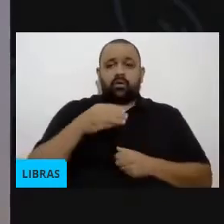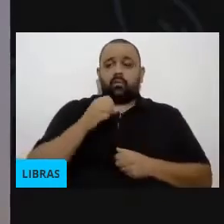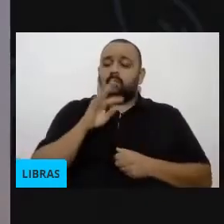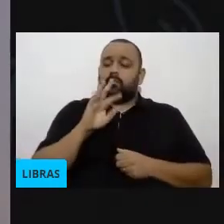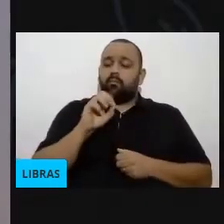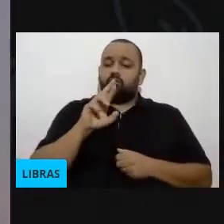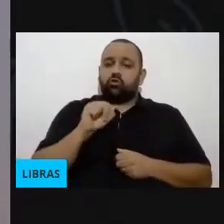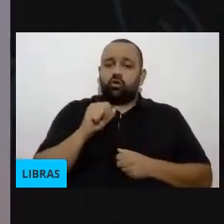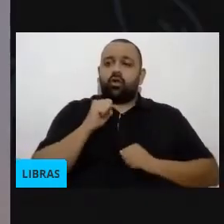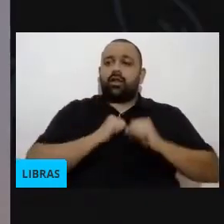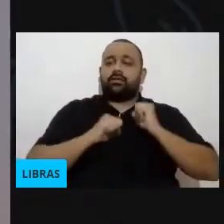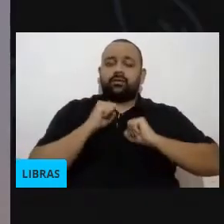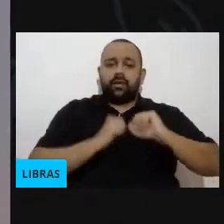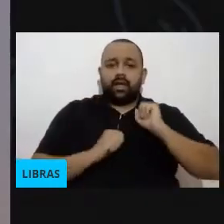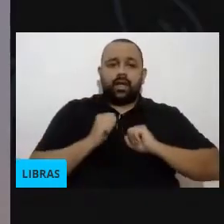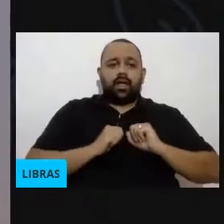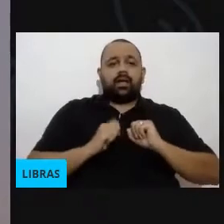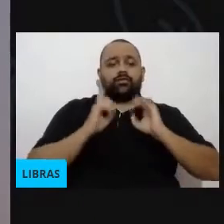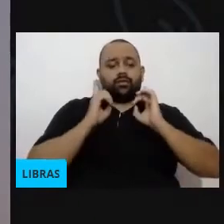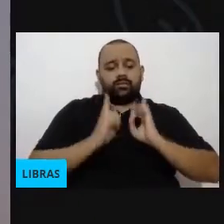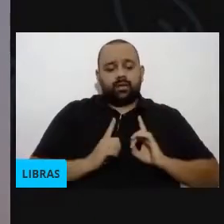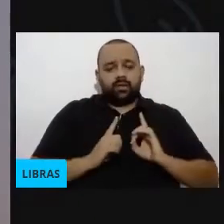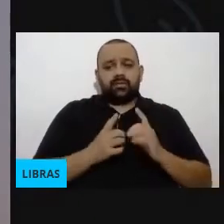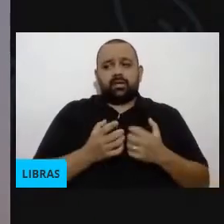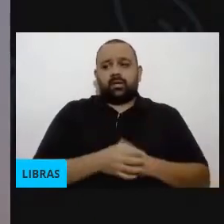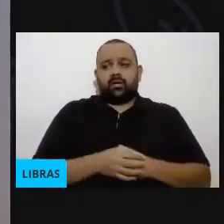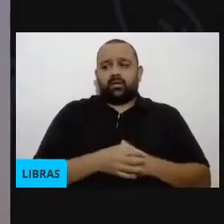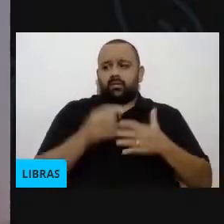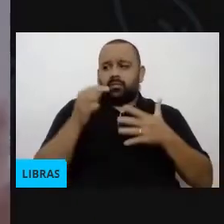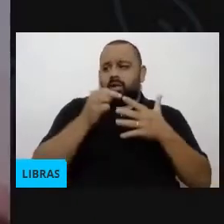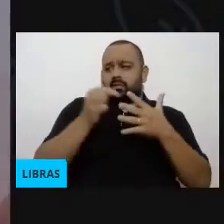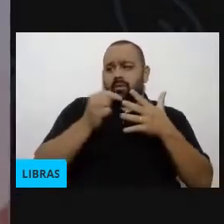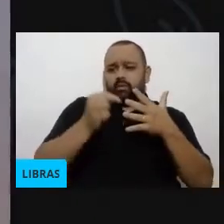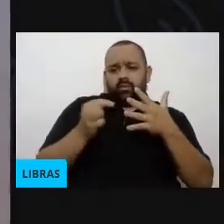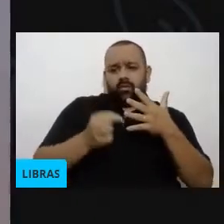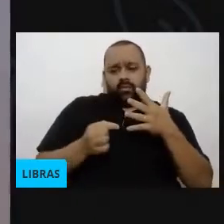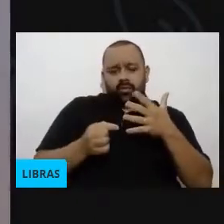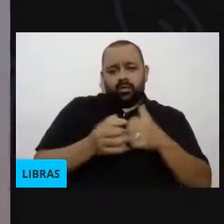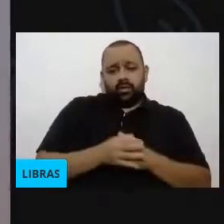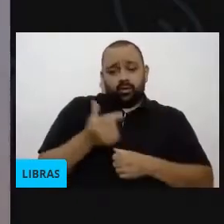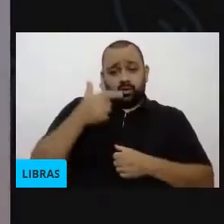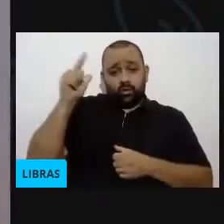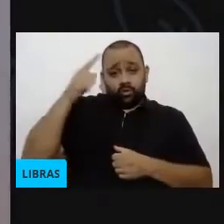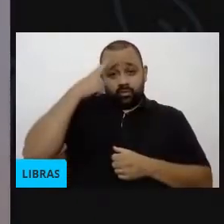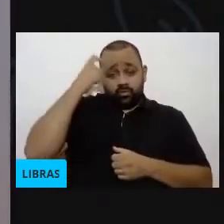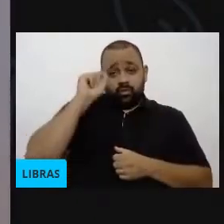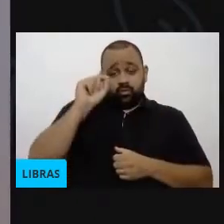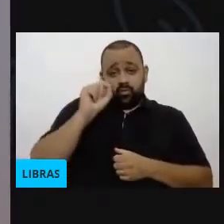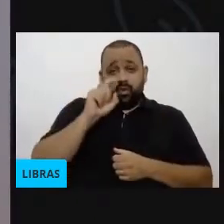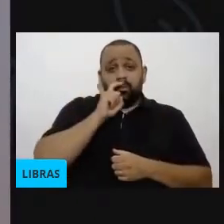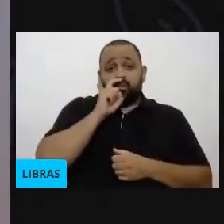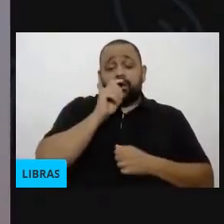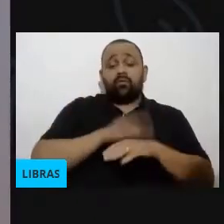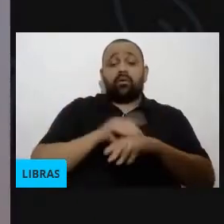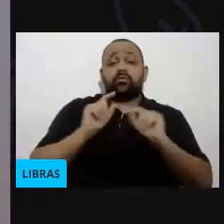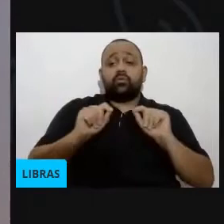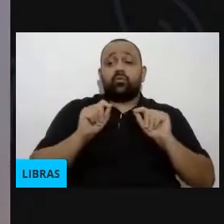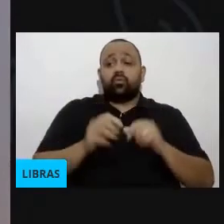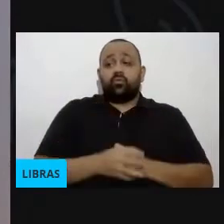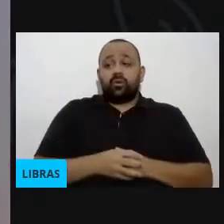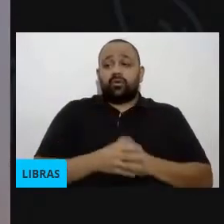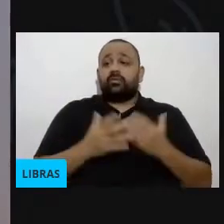sintomas de ansiedade, sintomas depressivos. Aí vem uma outra grande sacada dos pais.